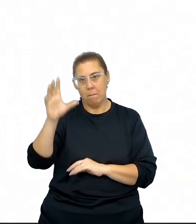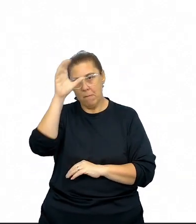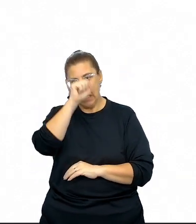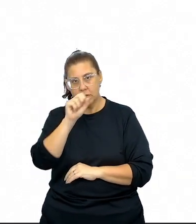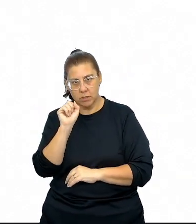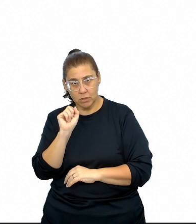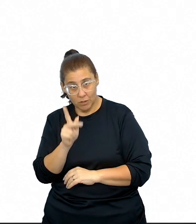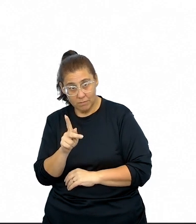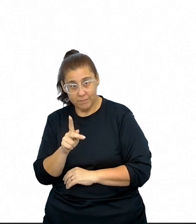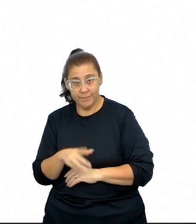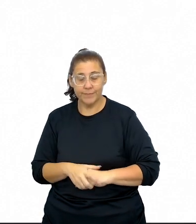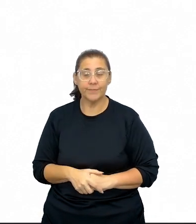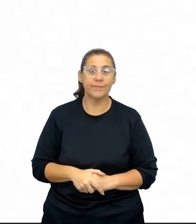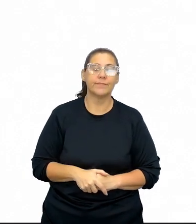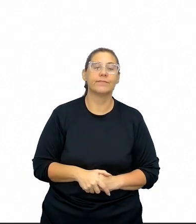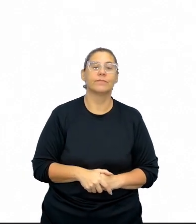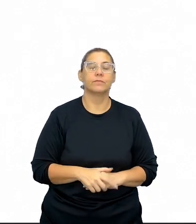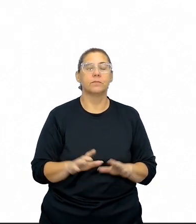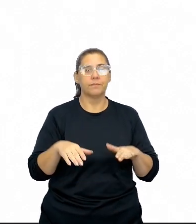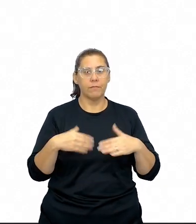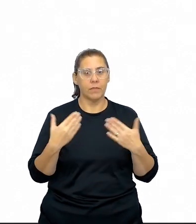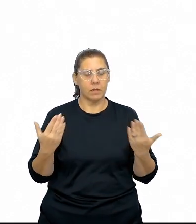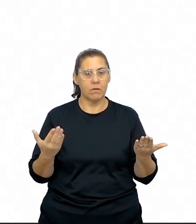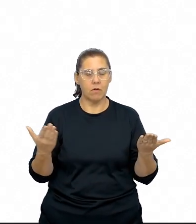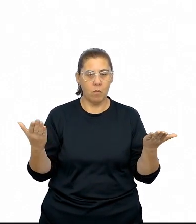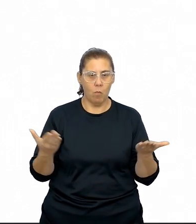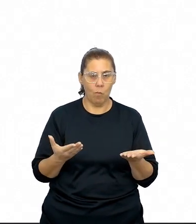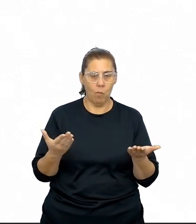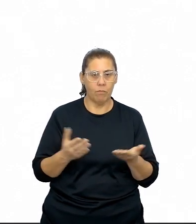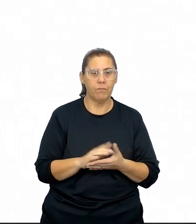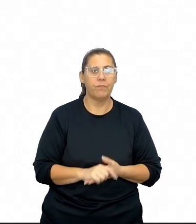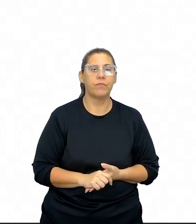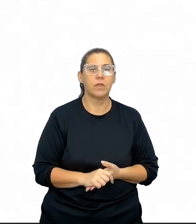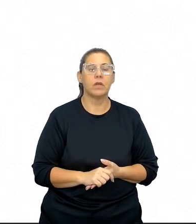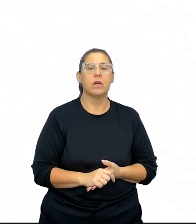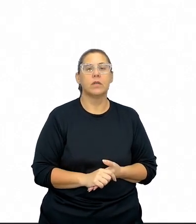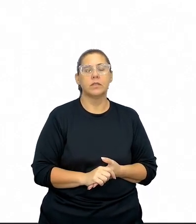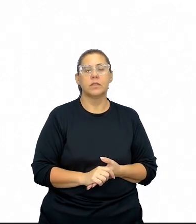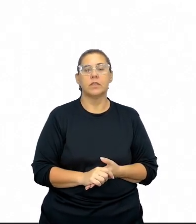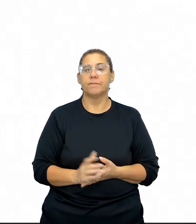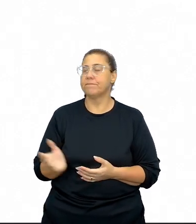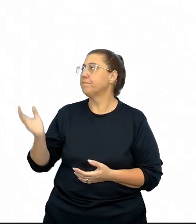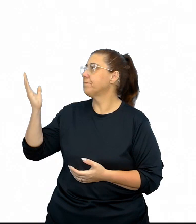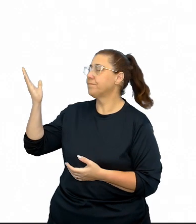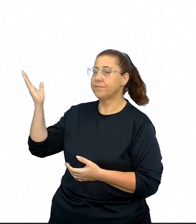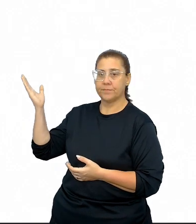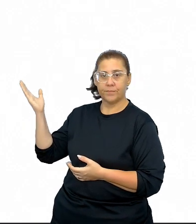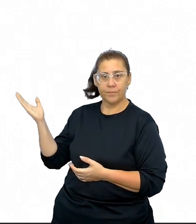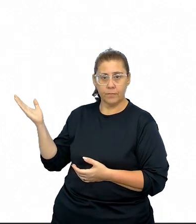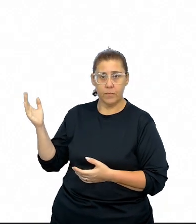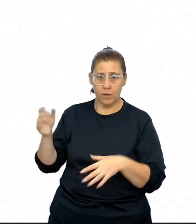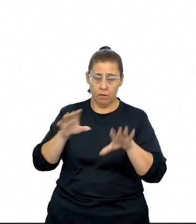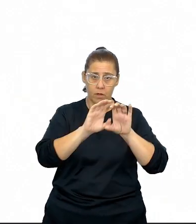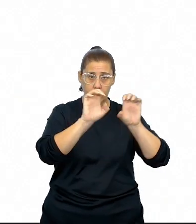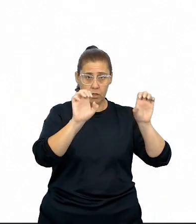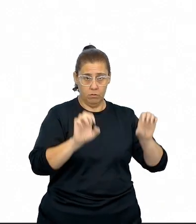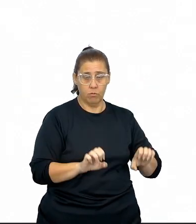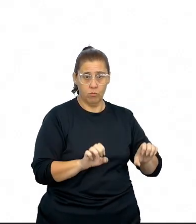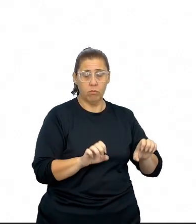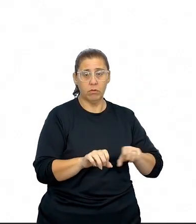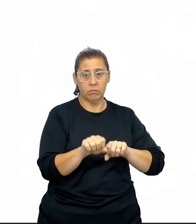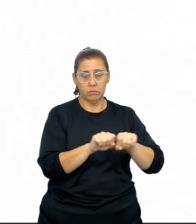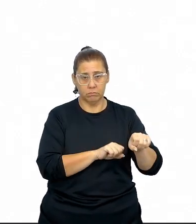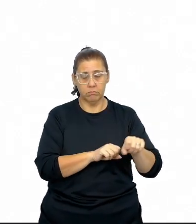mesmo? Bom, então nós chegamos também na nossa famosa imagem, né, da estrutura das nossas